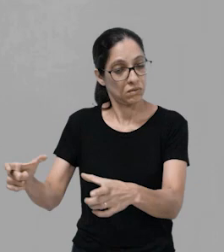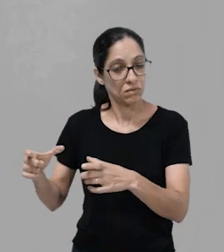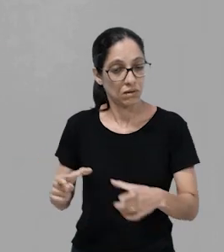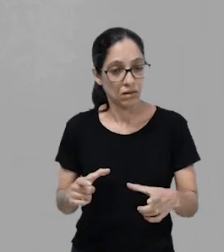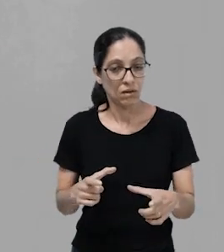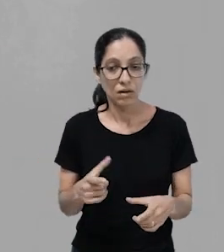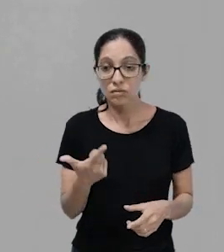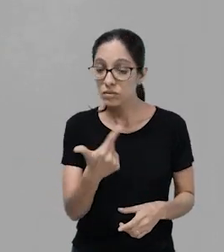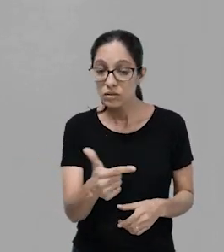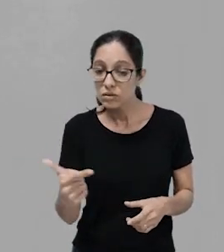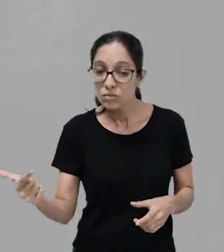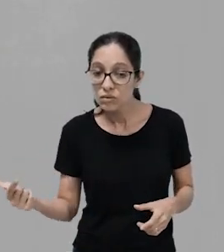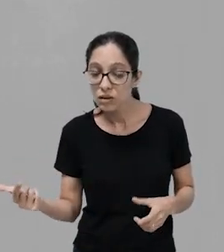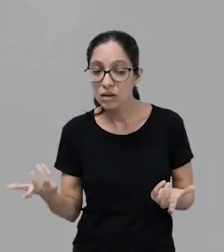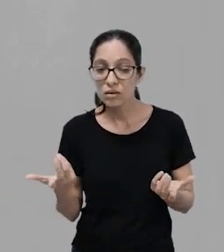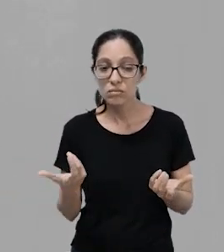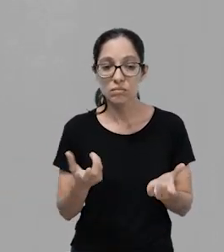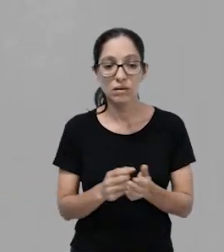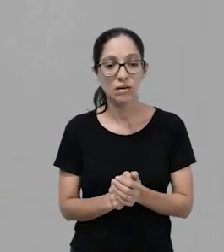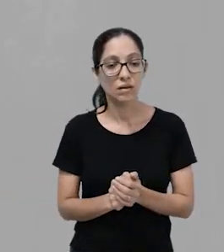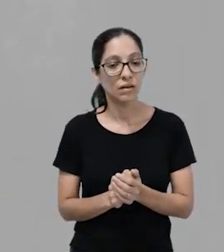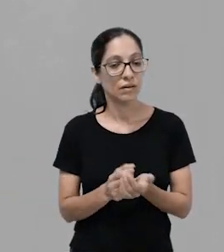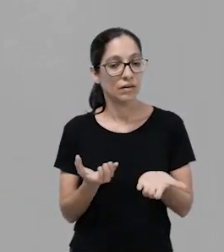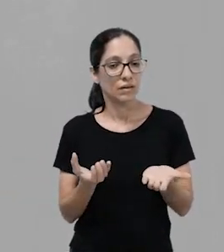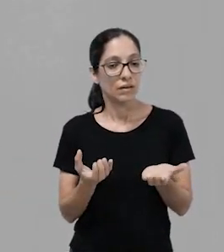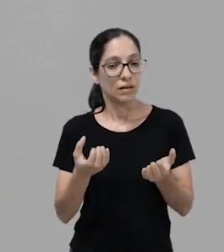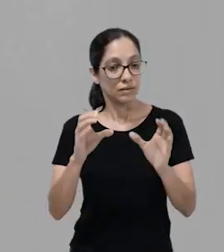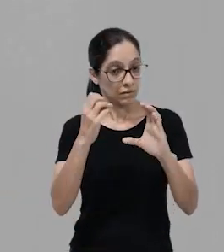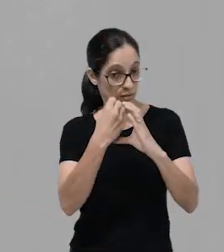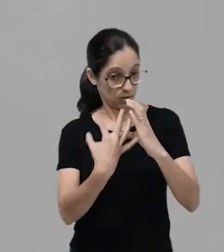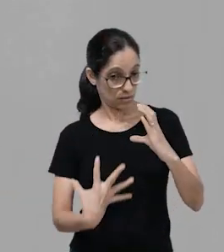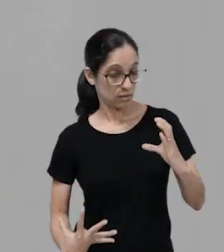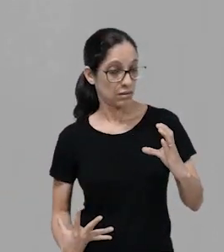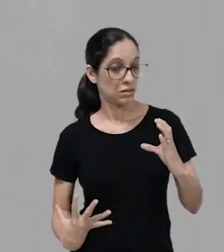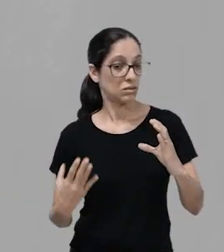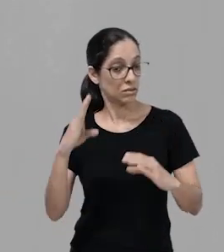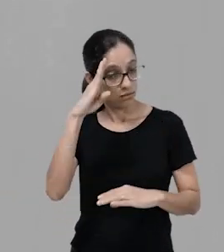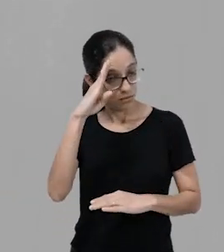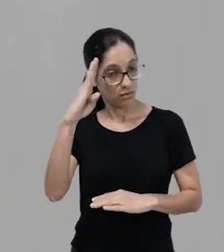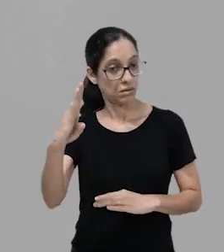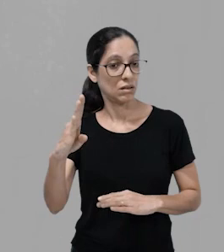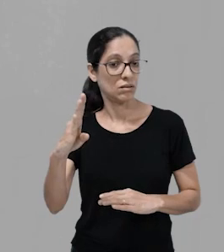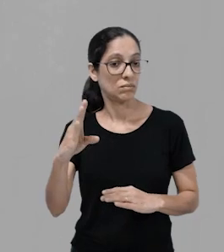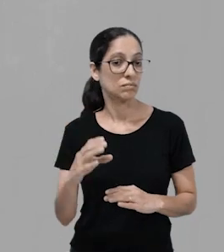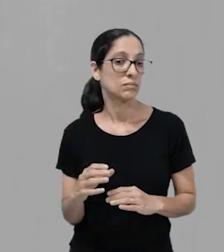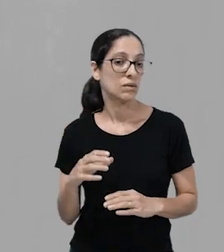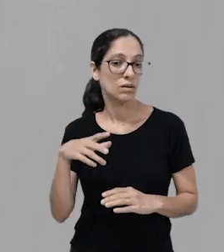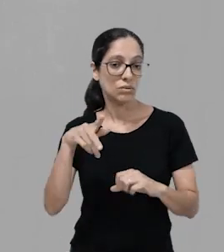uma definição. Essa é a característica central dos pronomes indefinidos e das